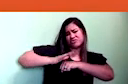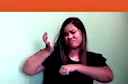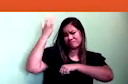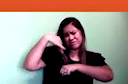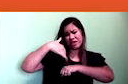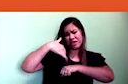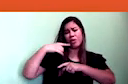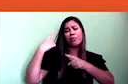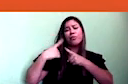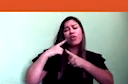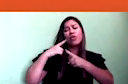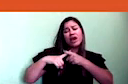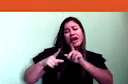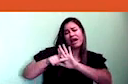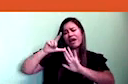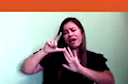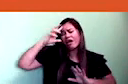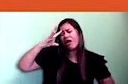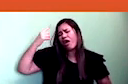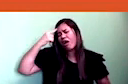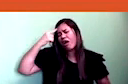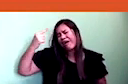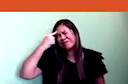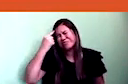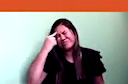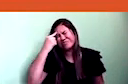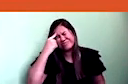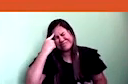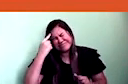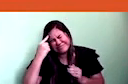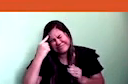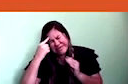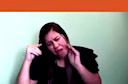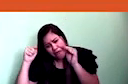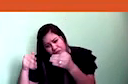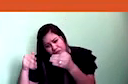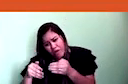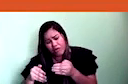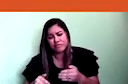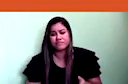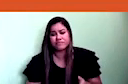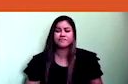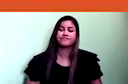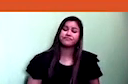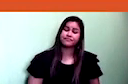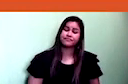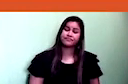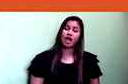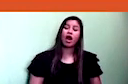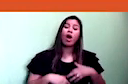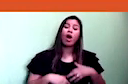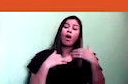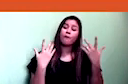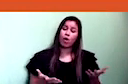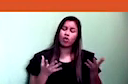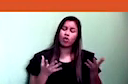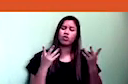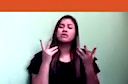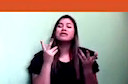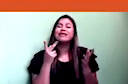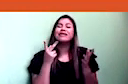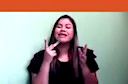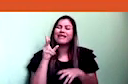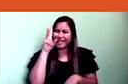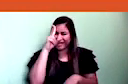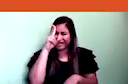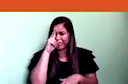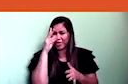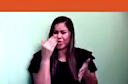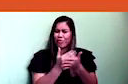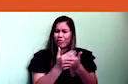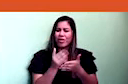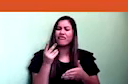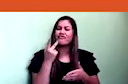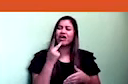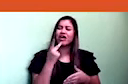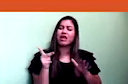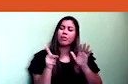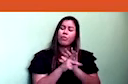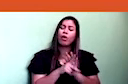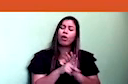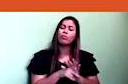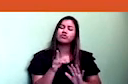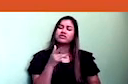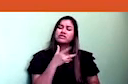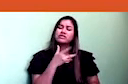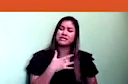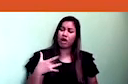Eu, no começo da minha fala, eu disse que eu vim, né, para falar justamente de saúde, né? Mas para manter a